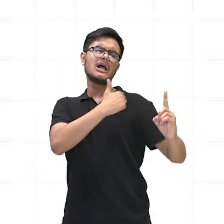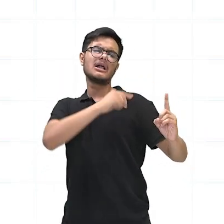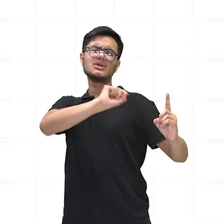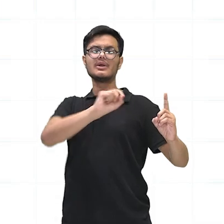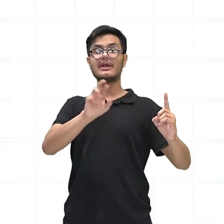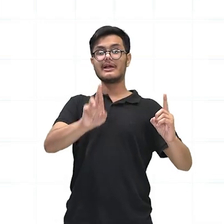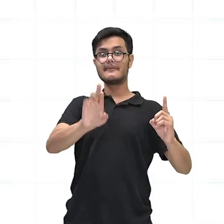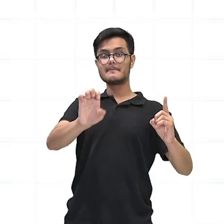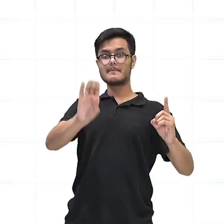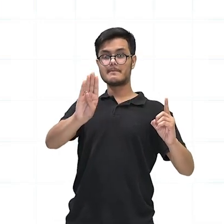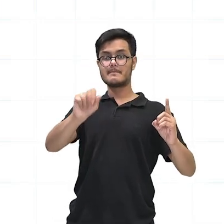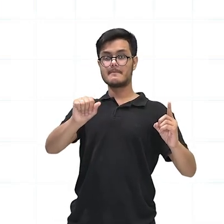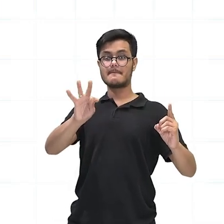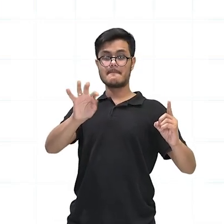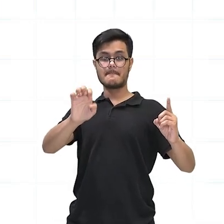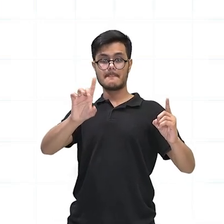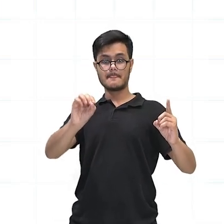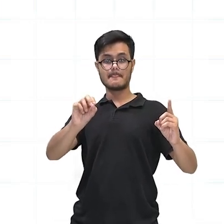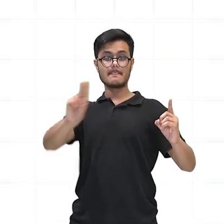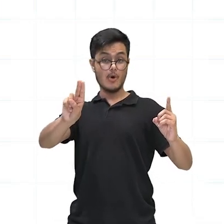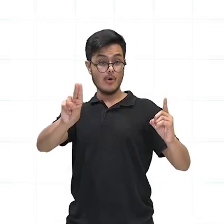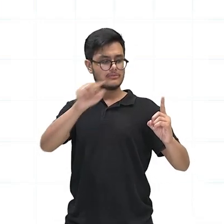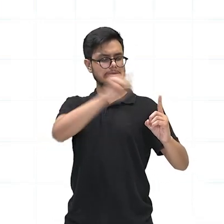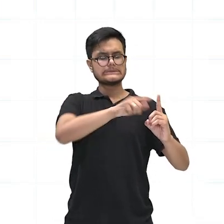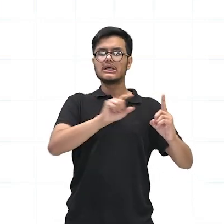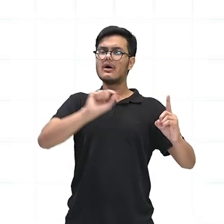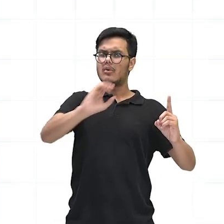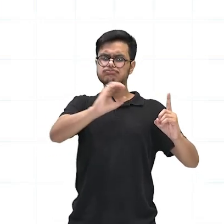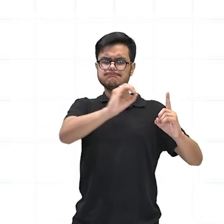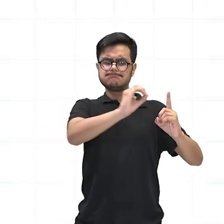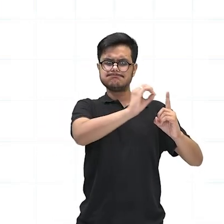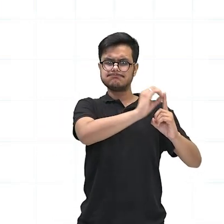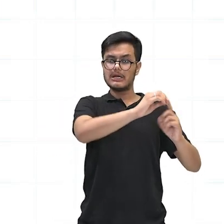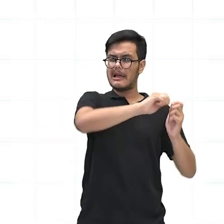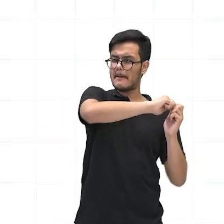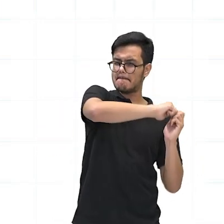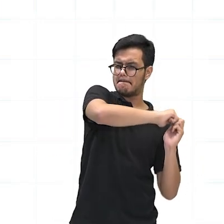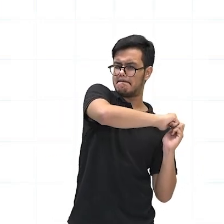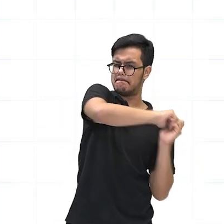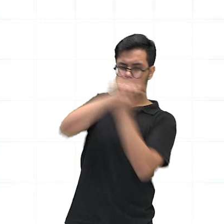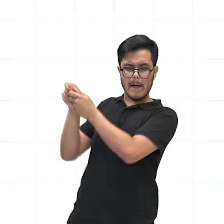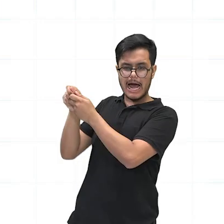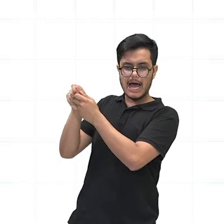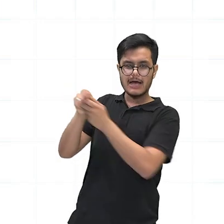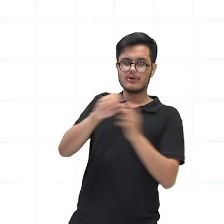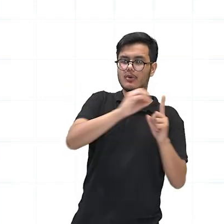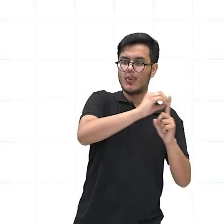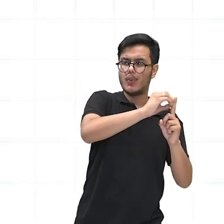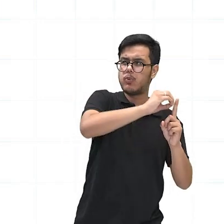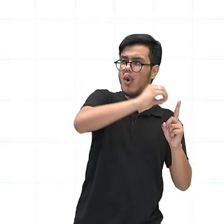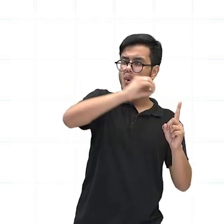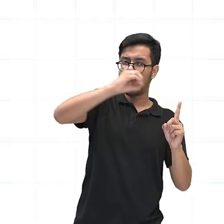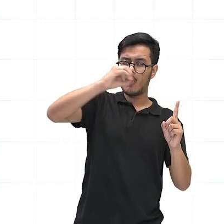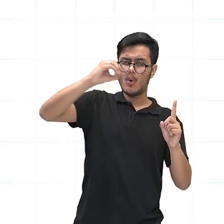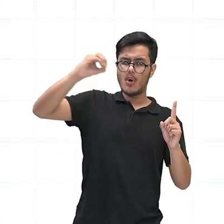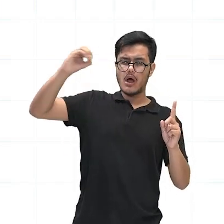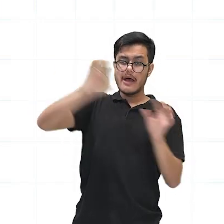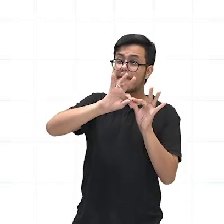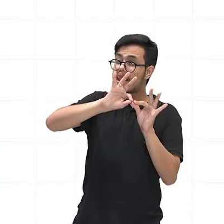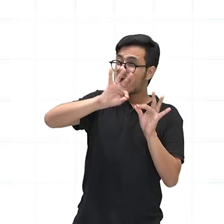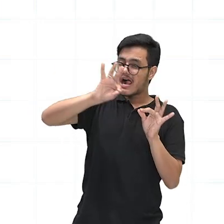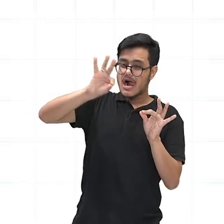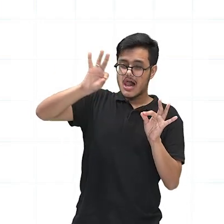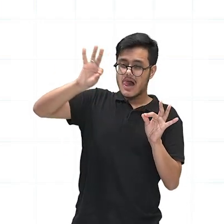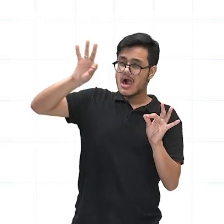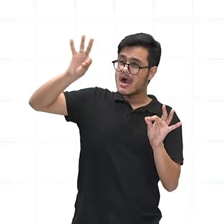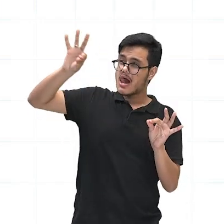rebatedor, né? Que é aquele que vai rebater a bola o mais longe possível para que